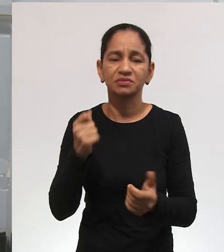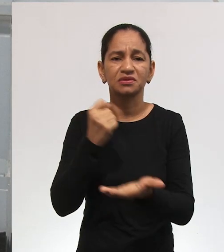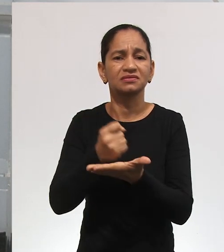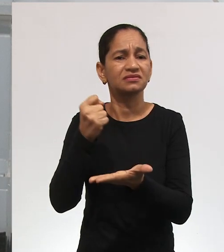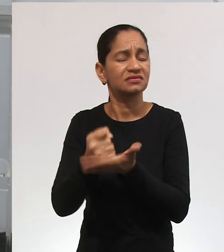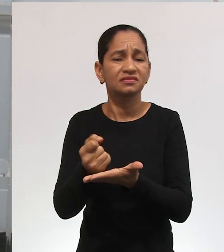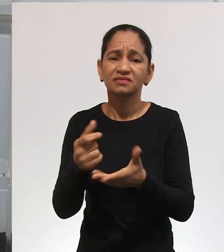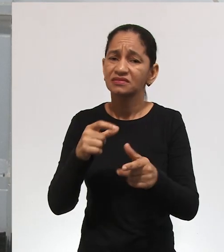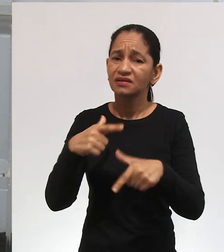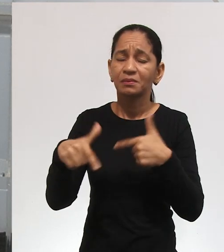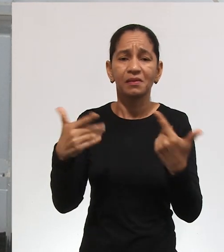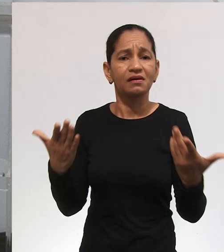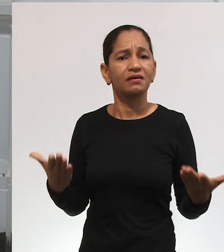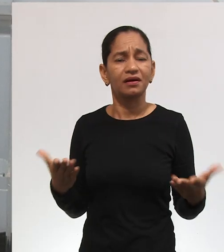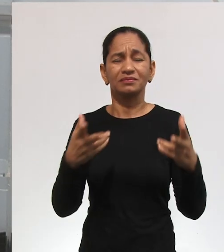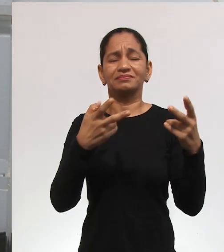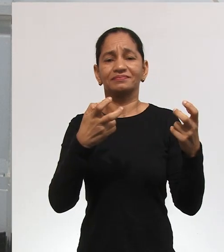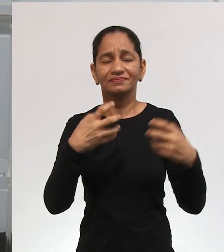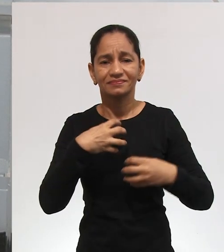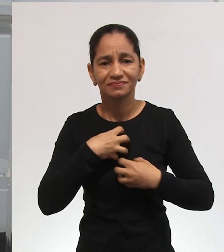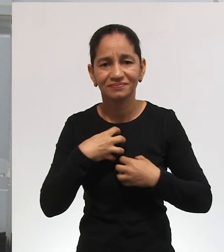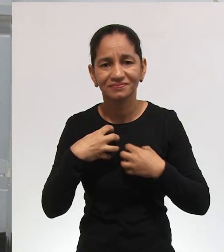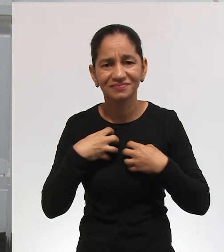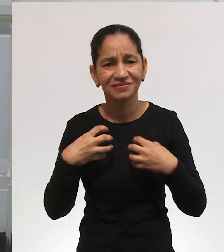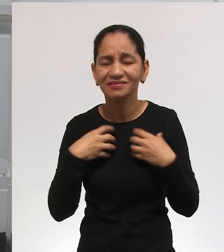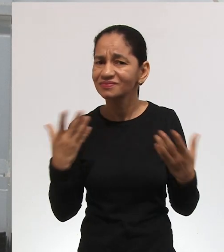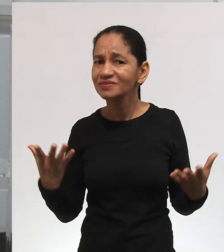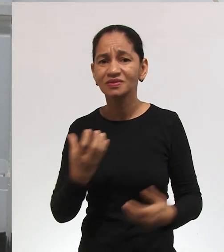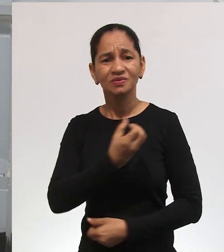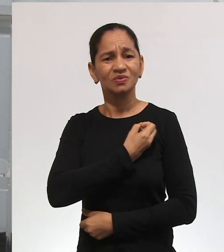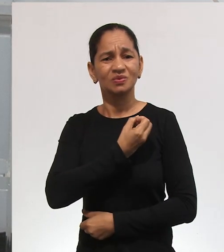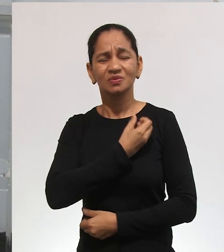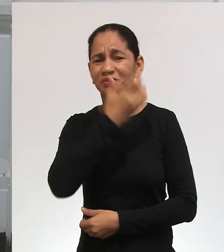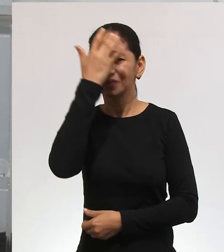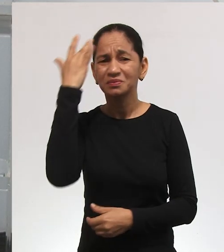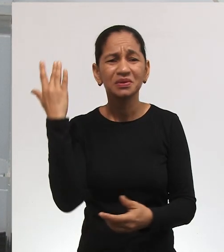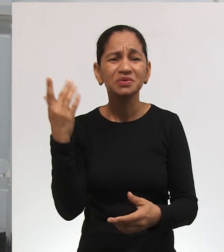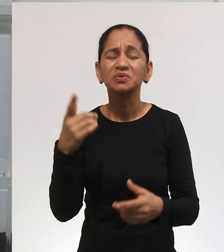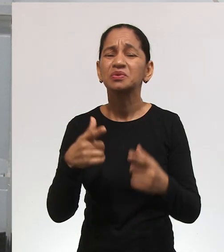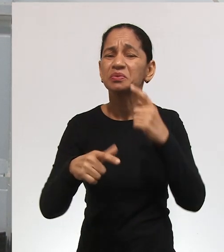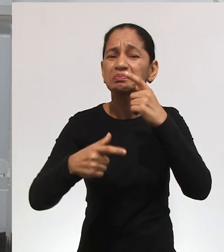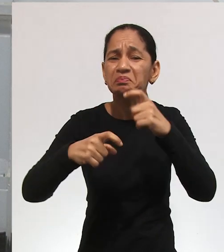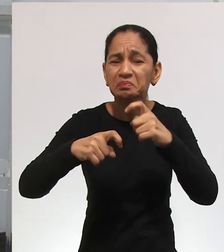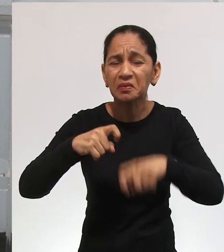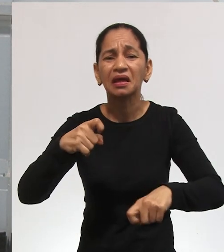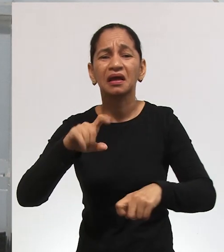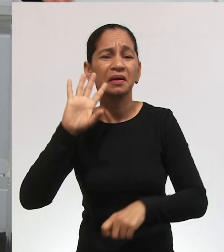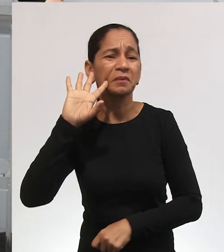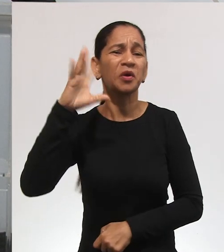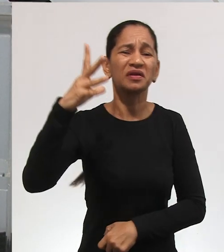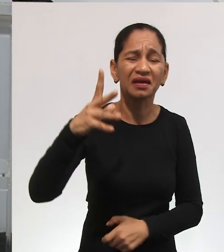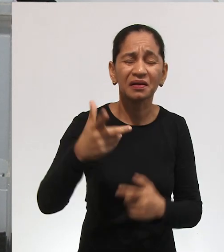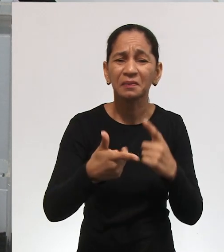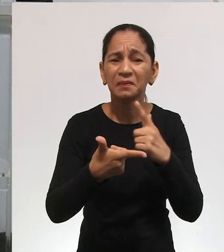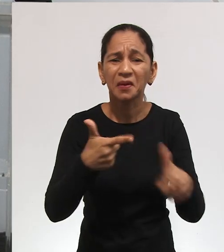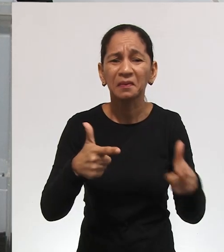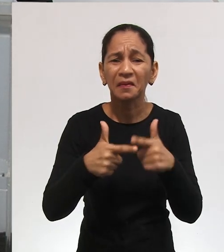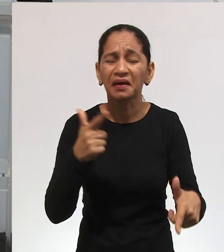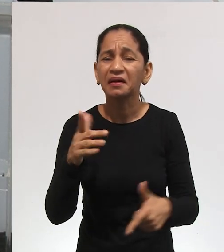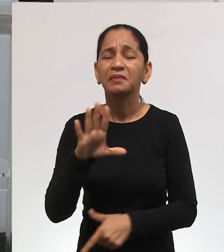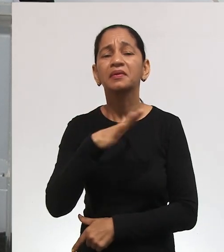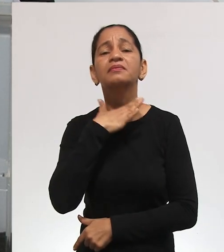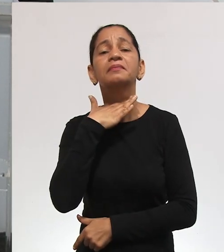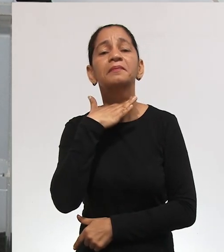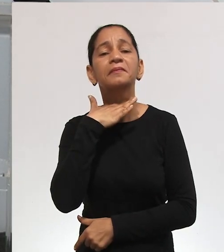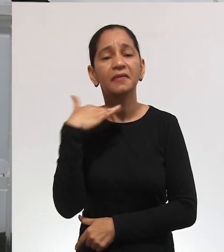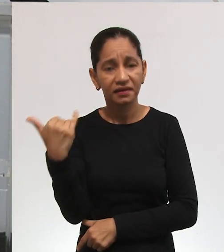função. Então, o que se começou a perceber era um número absurdo de acidentes de trabalho. Pessoas que morriam, de